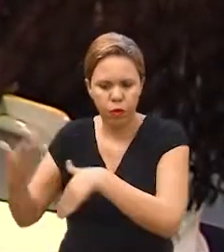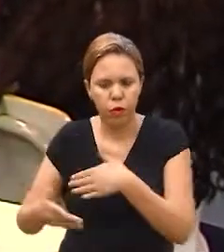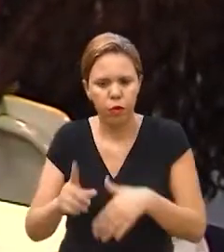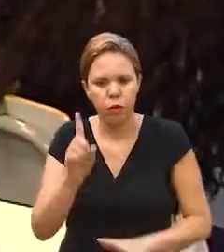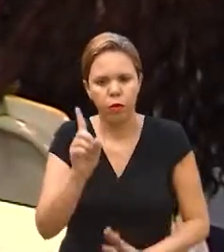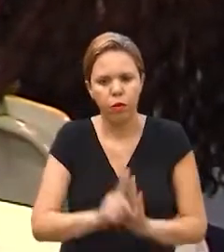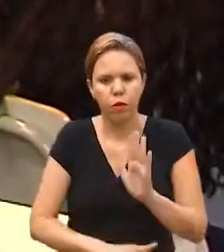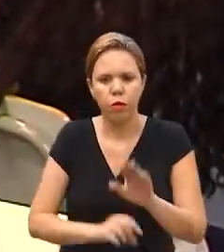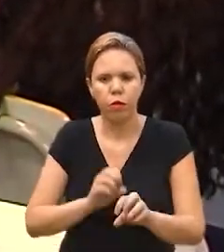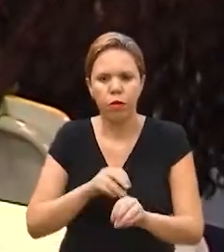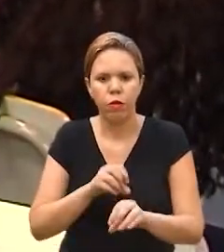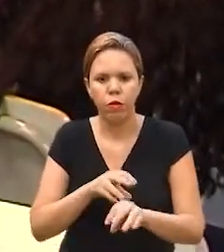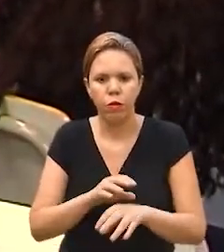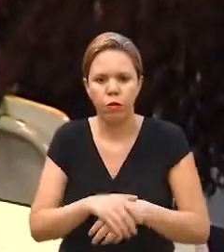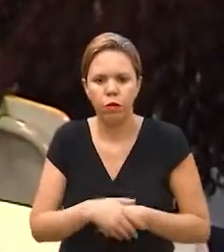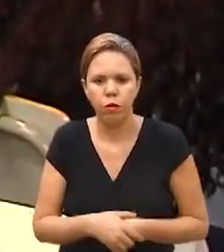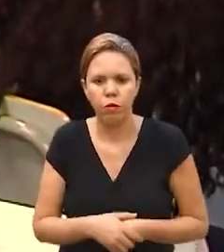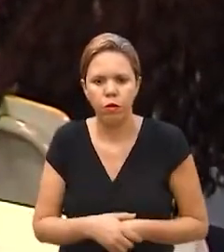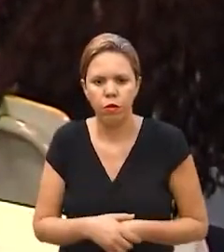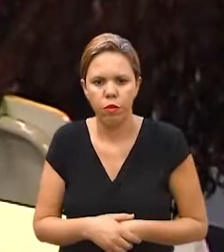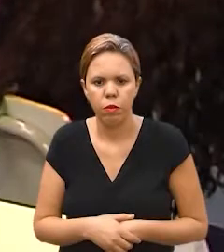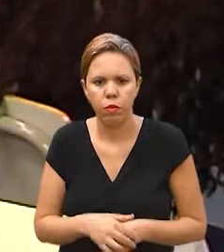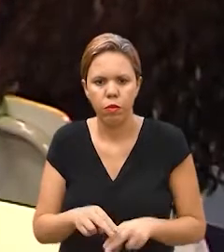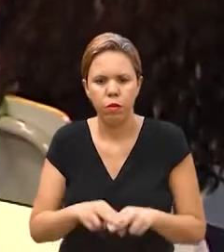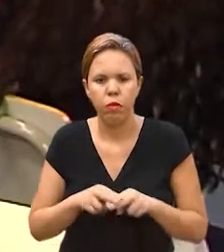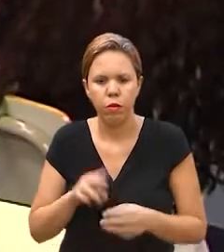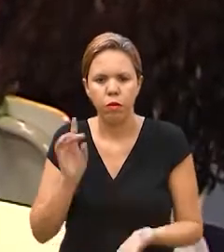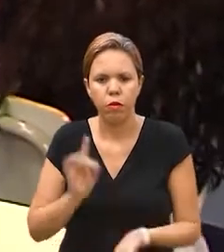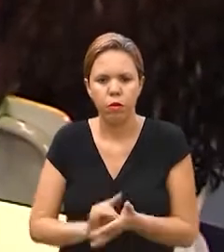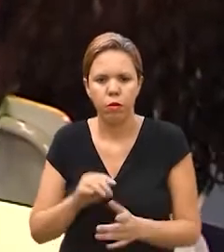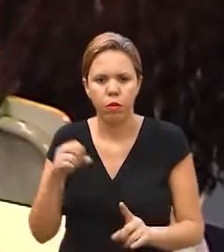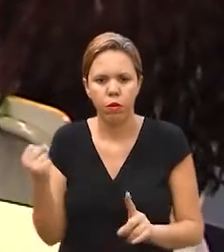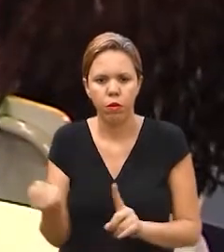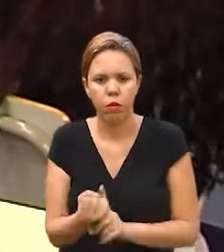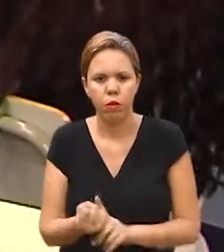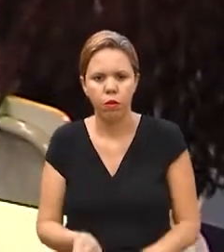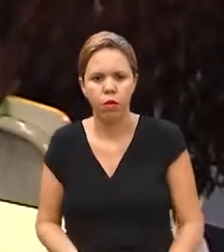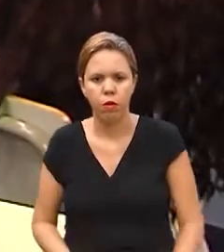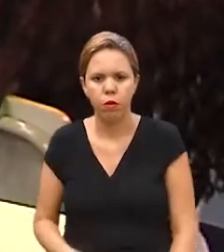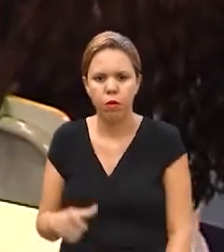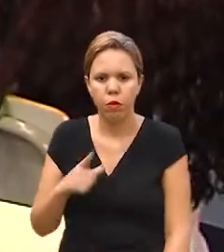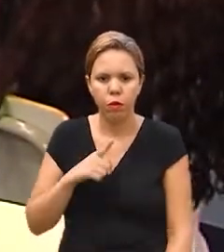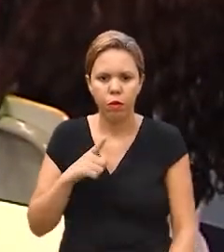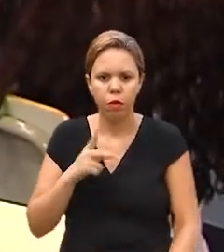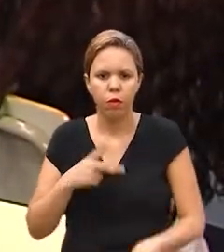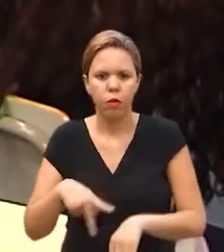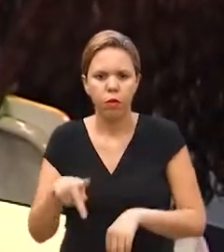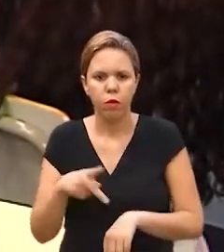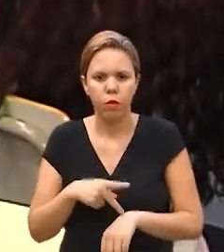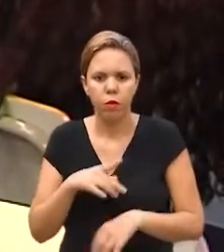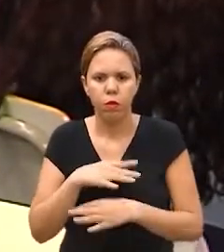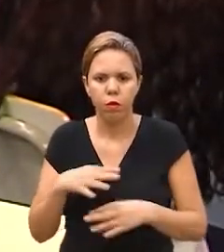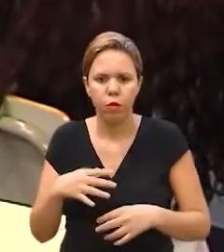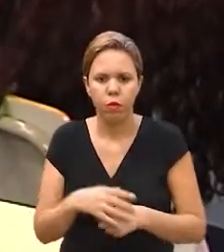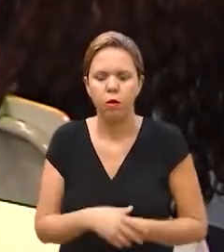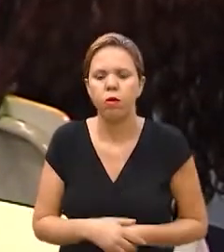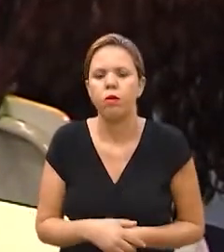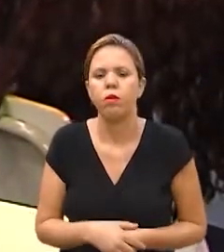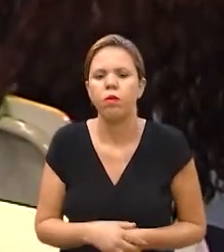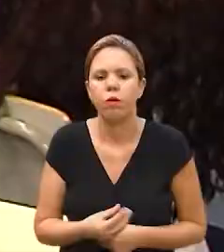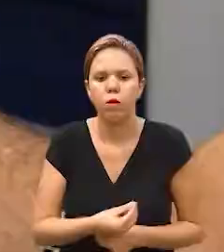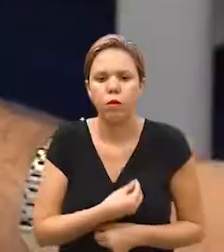educação. Isso por conta da realidade social que nós temos no nosso país e na nossa cidade. Nós vivemos em um